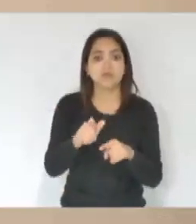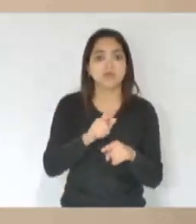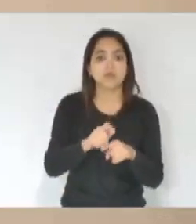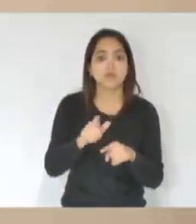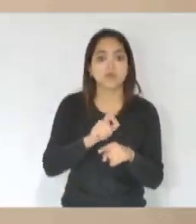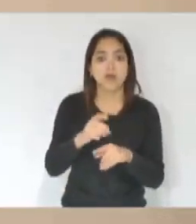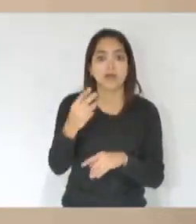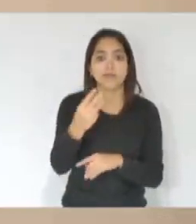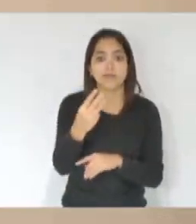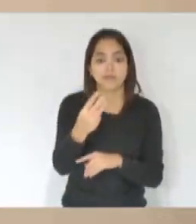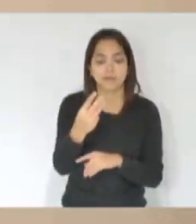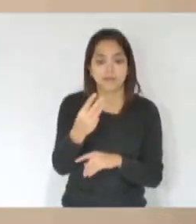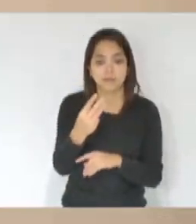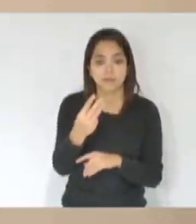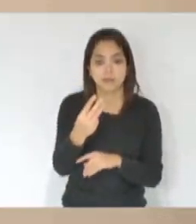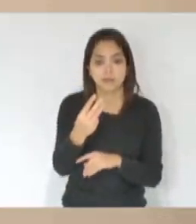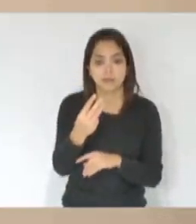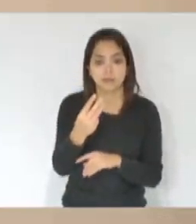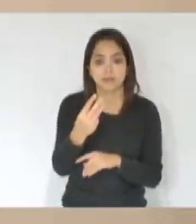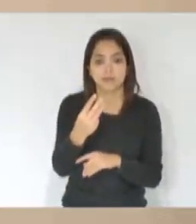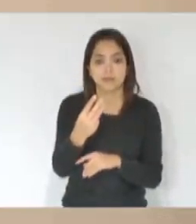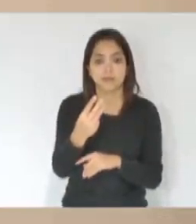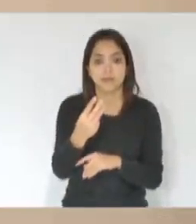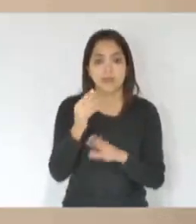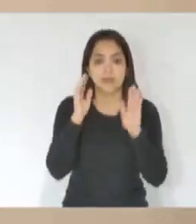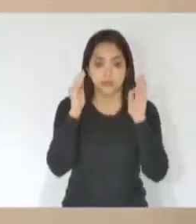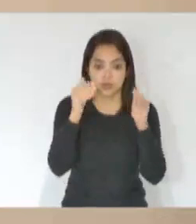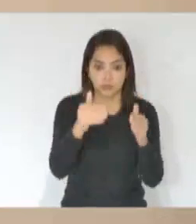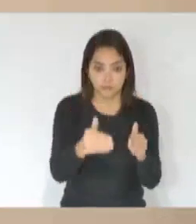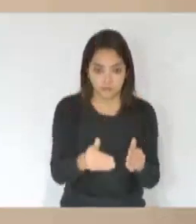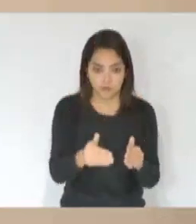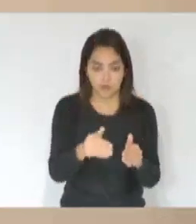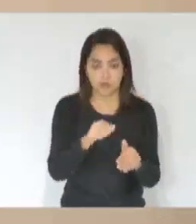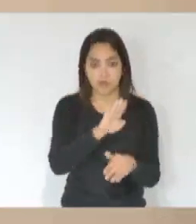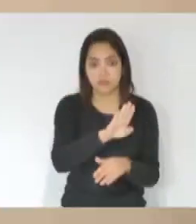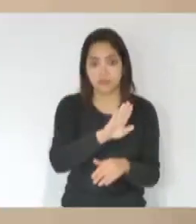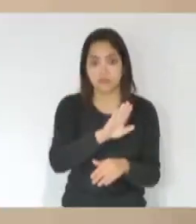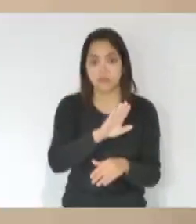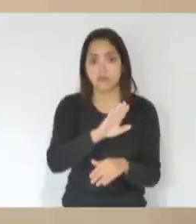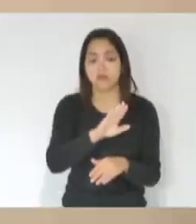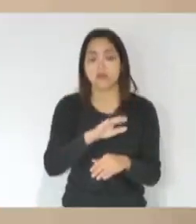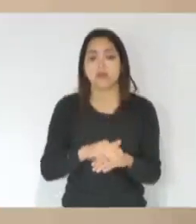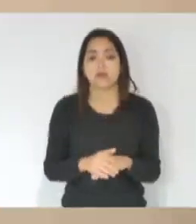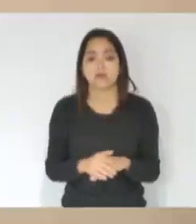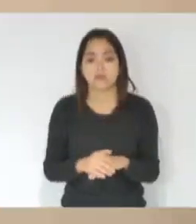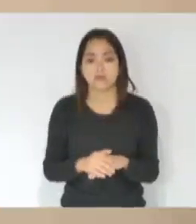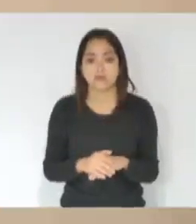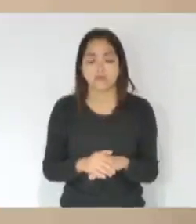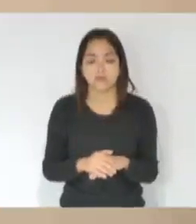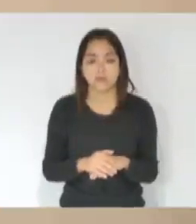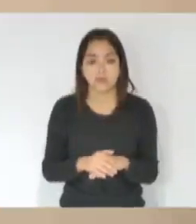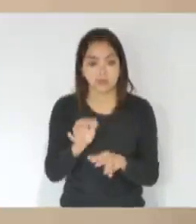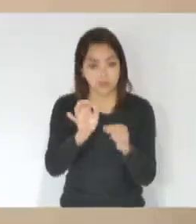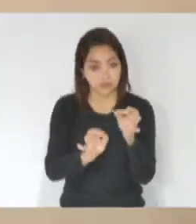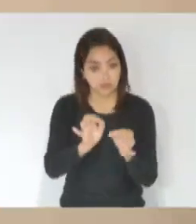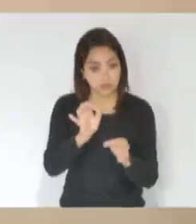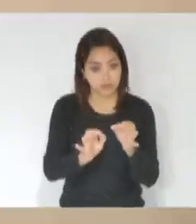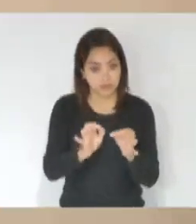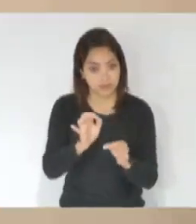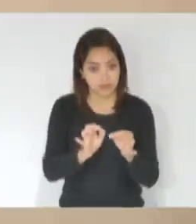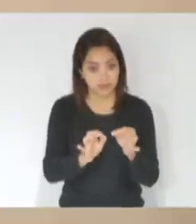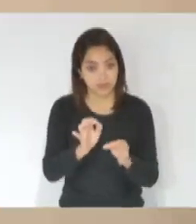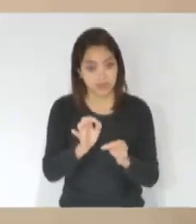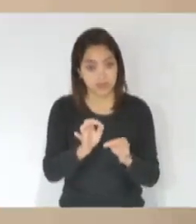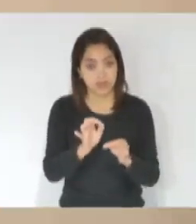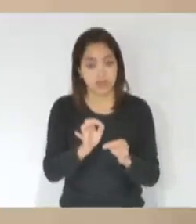terceira vara do Fórum da Comarca de Balneário de Piçarras, unidade judiciária que abrigará o Juizado